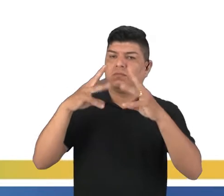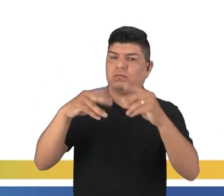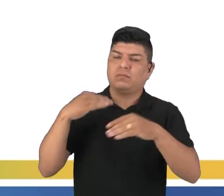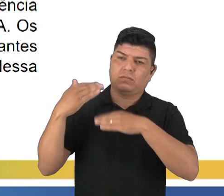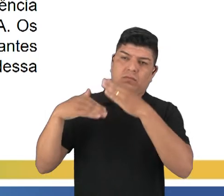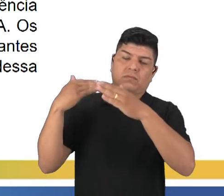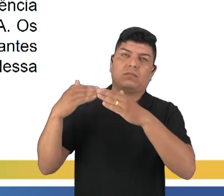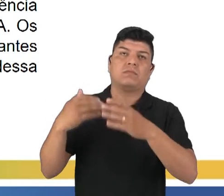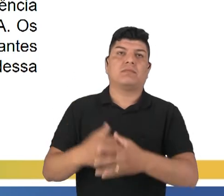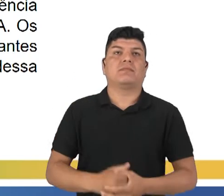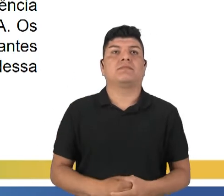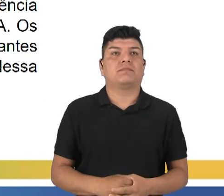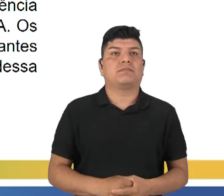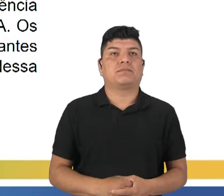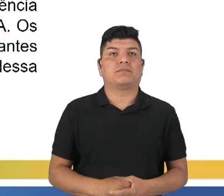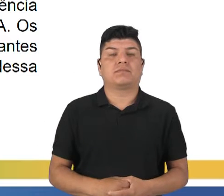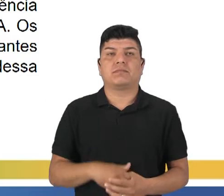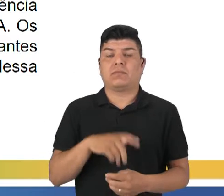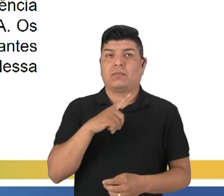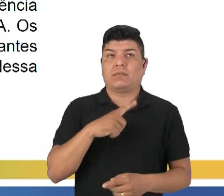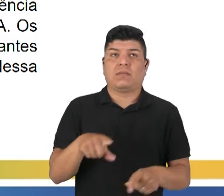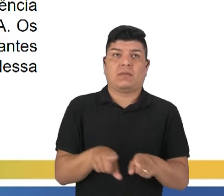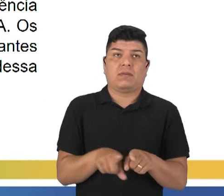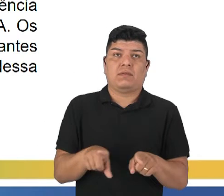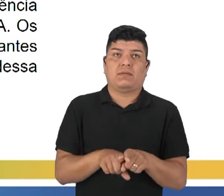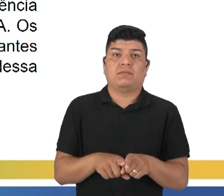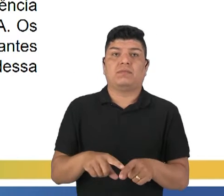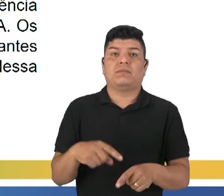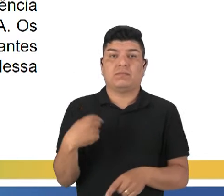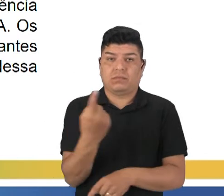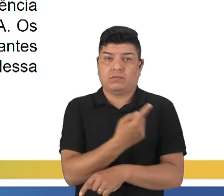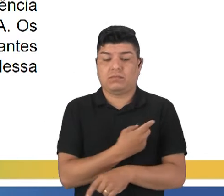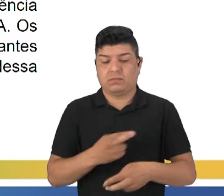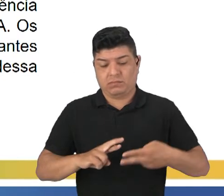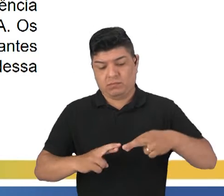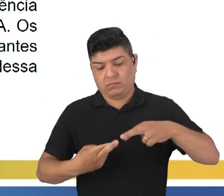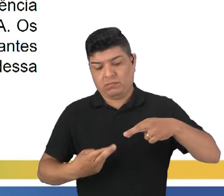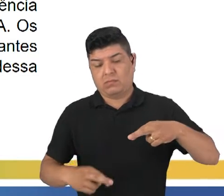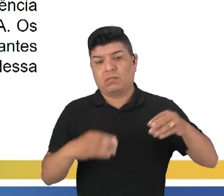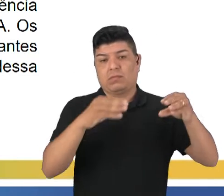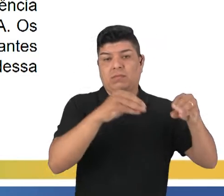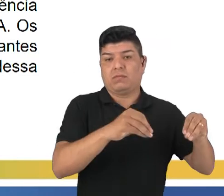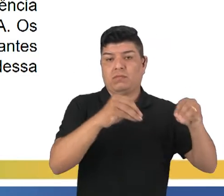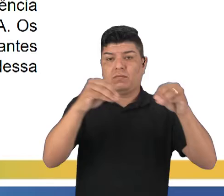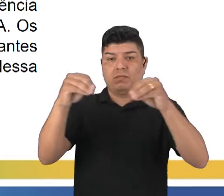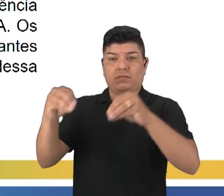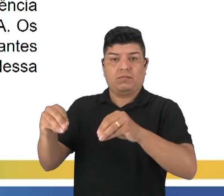processo. Bom, existe também o nosso RNA transportador.